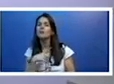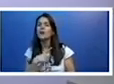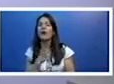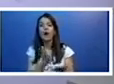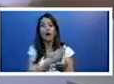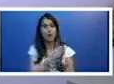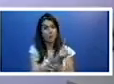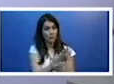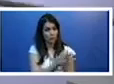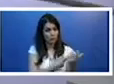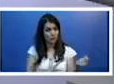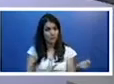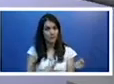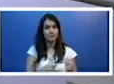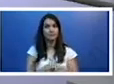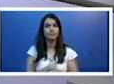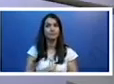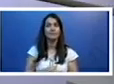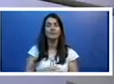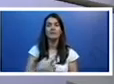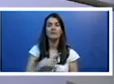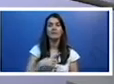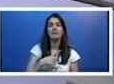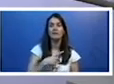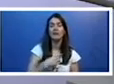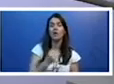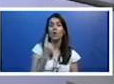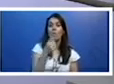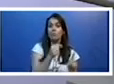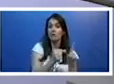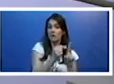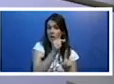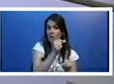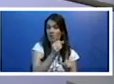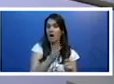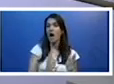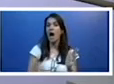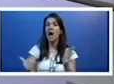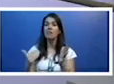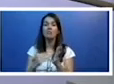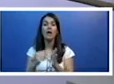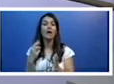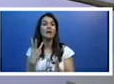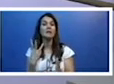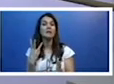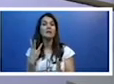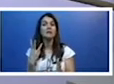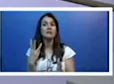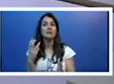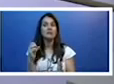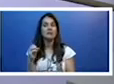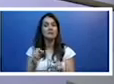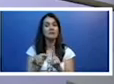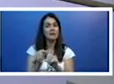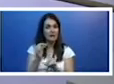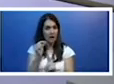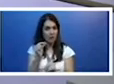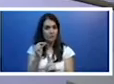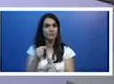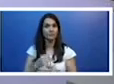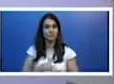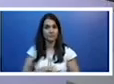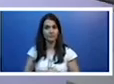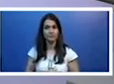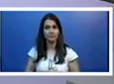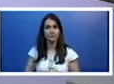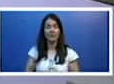do 1 grau até 89 graus. Então eu peguei uma parte que não cabe tudo, né, no slide, até 30